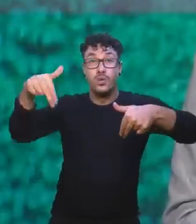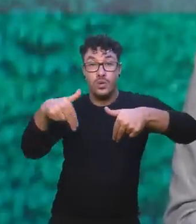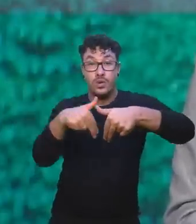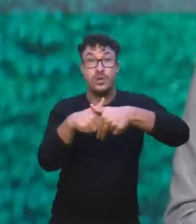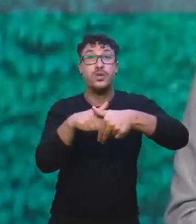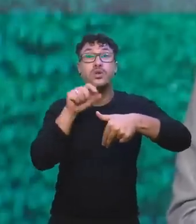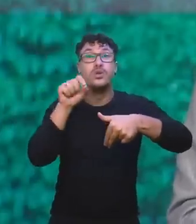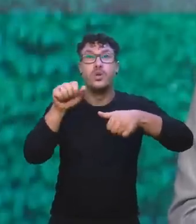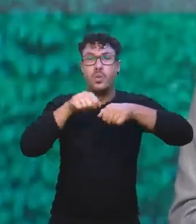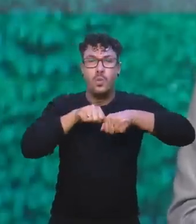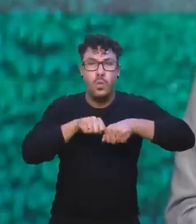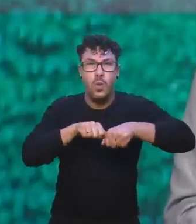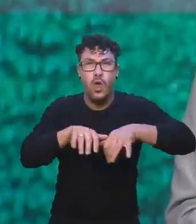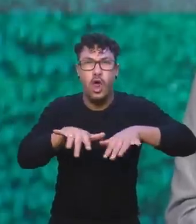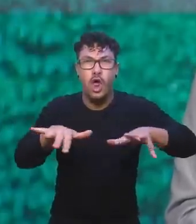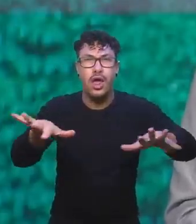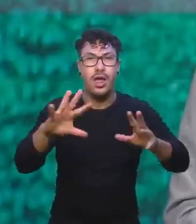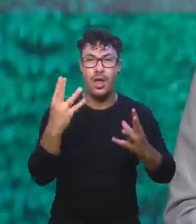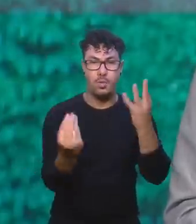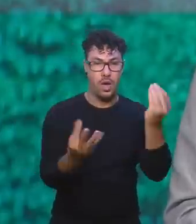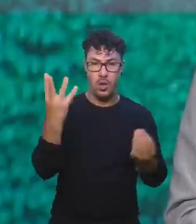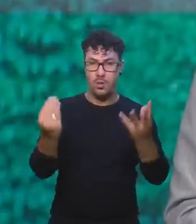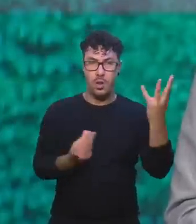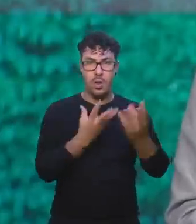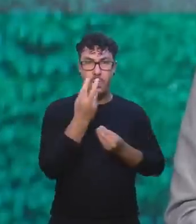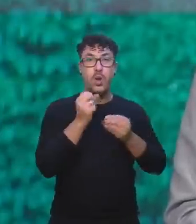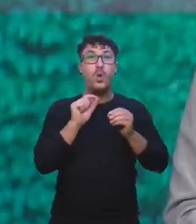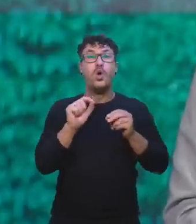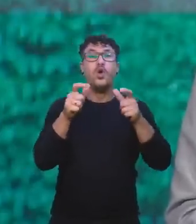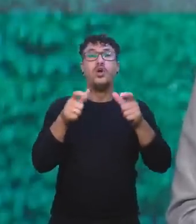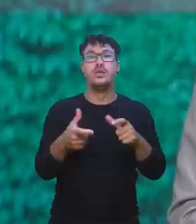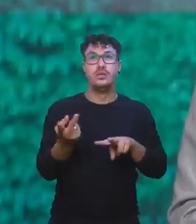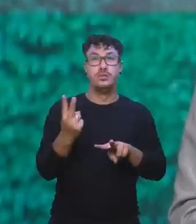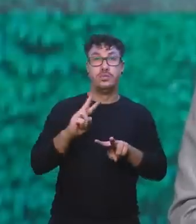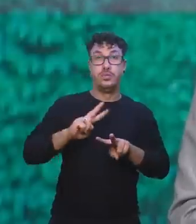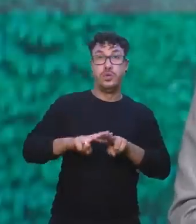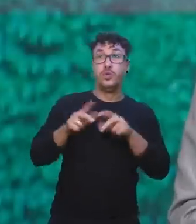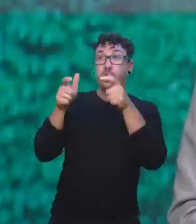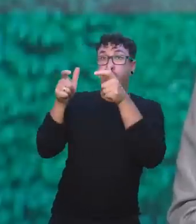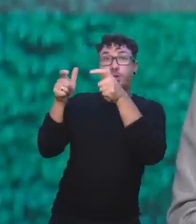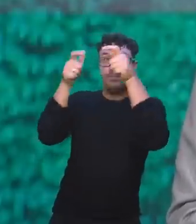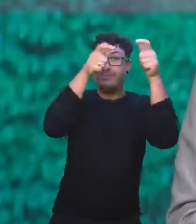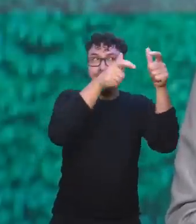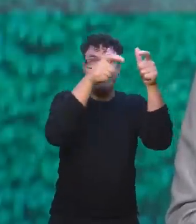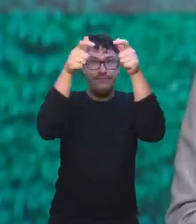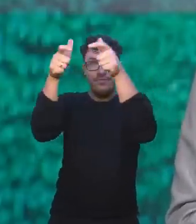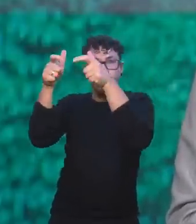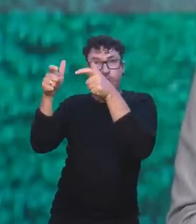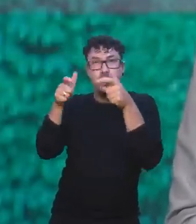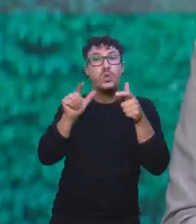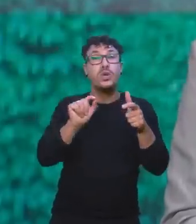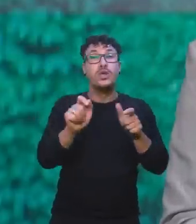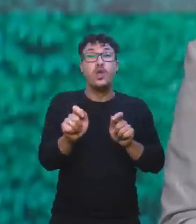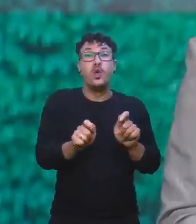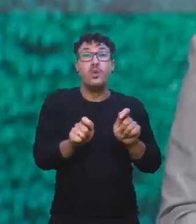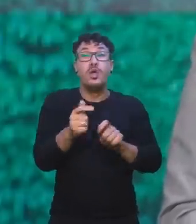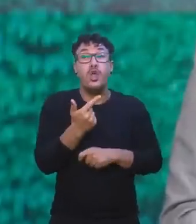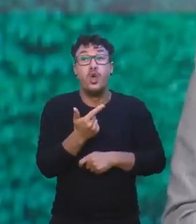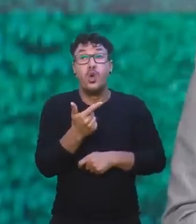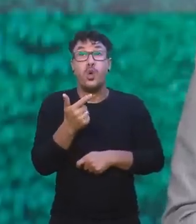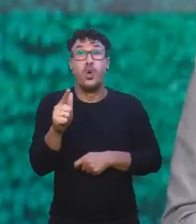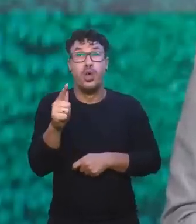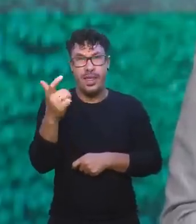verdadeiras multidões de almas que estavam detidas em regiões do mundo espiritual comandadas por